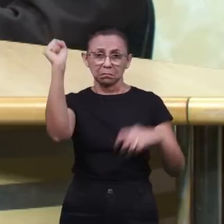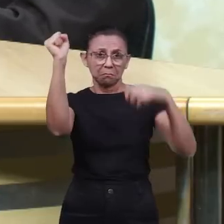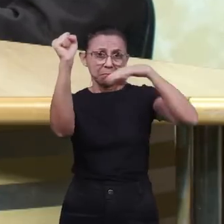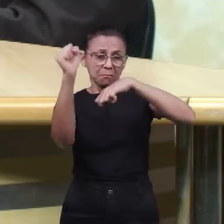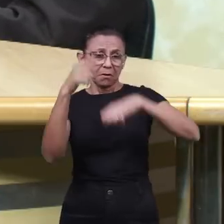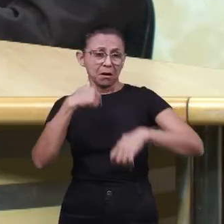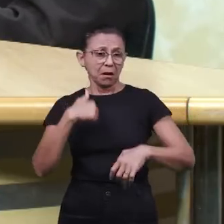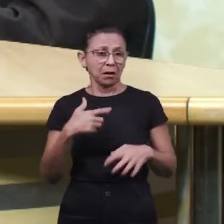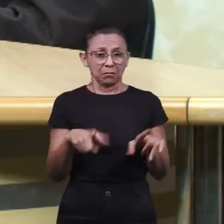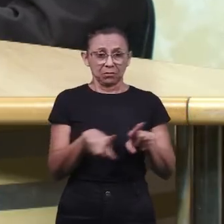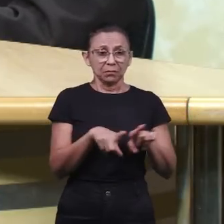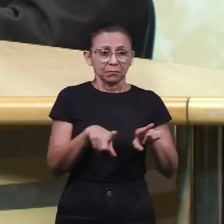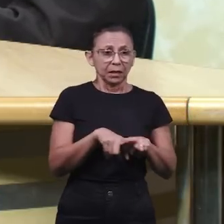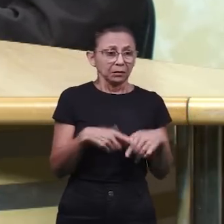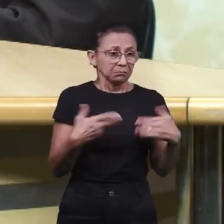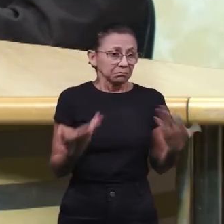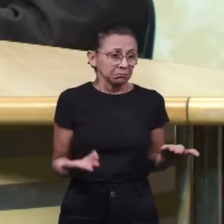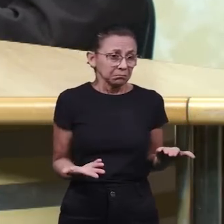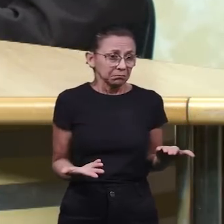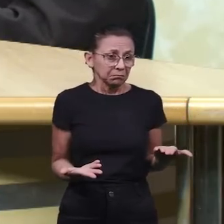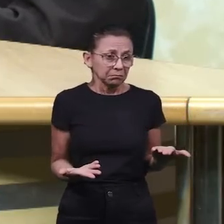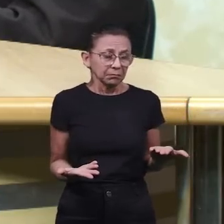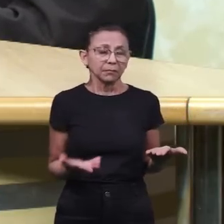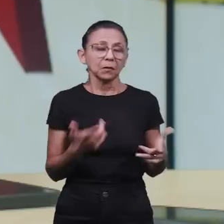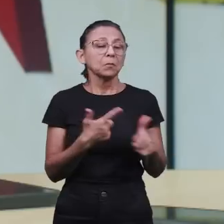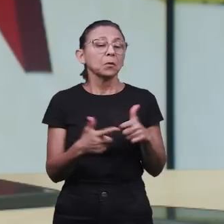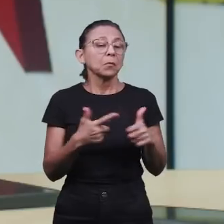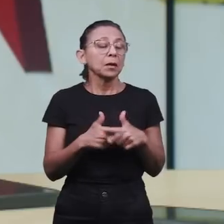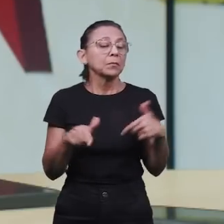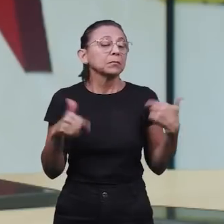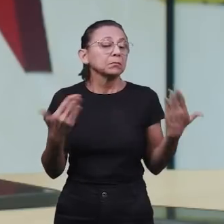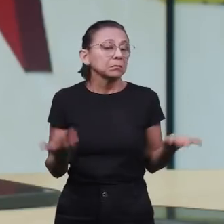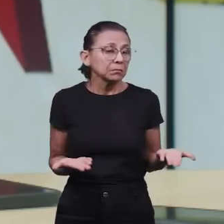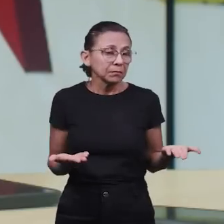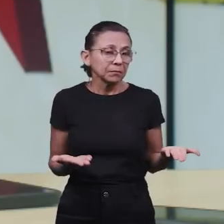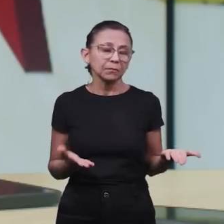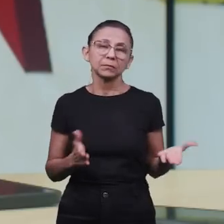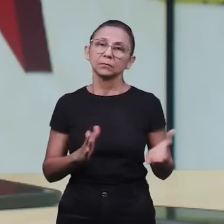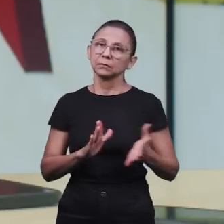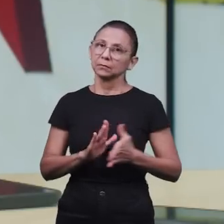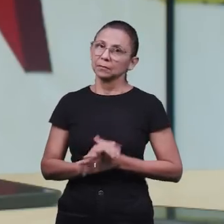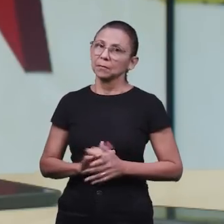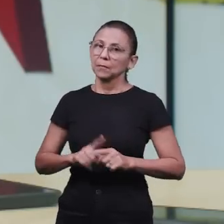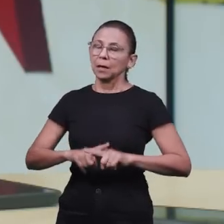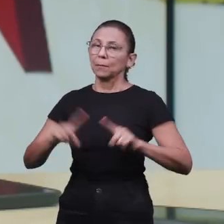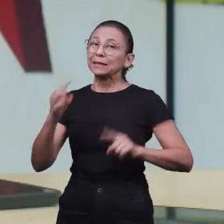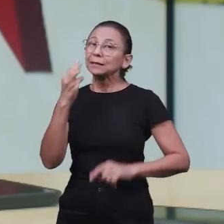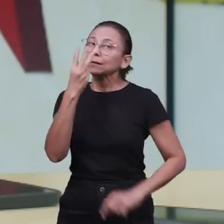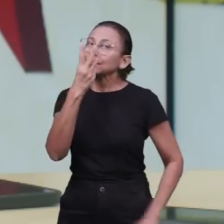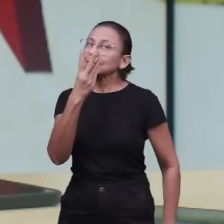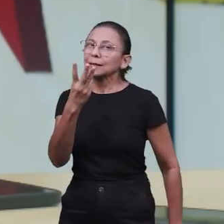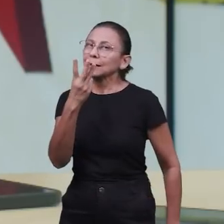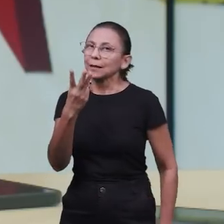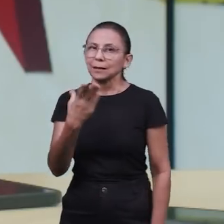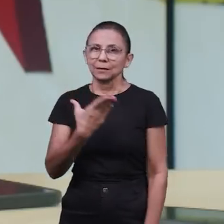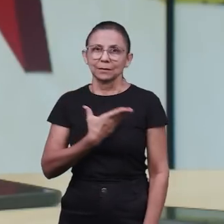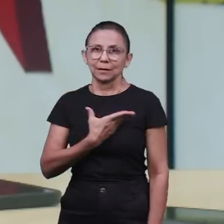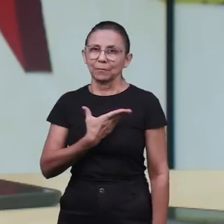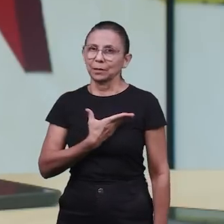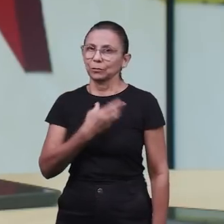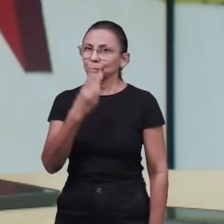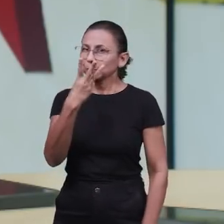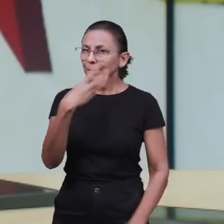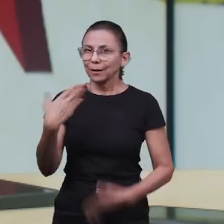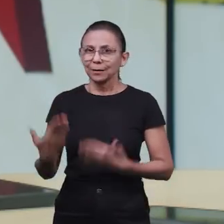vontade de Deus, eles perceberam ali o laço, perceberam o que estava de fato acontecendo, que não